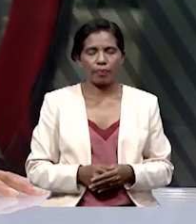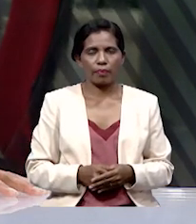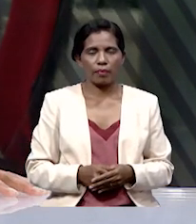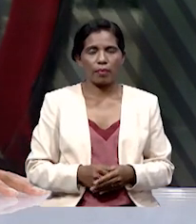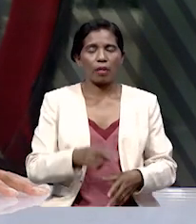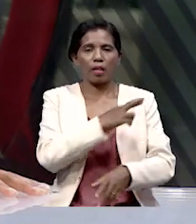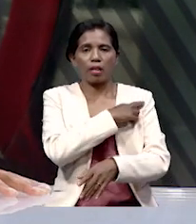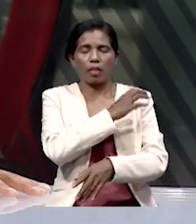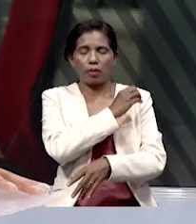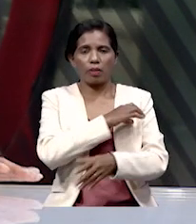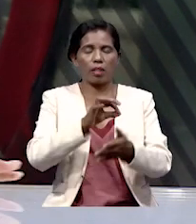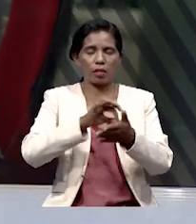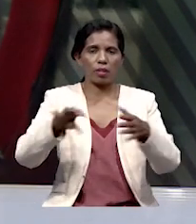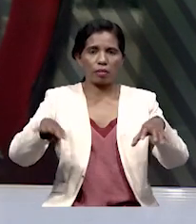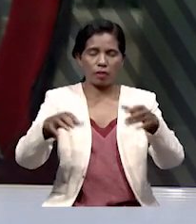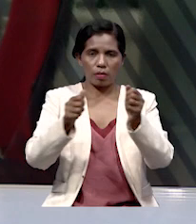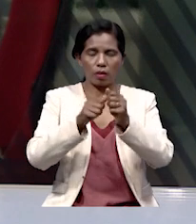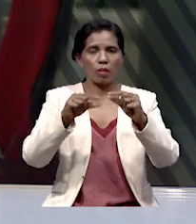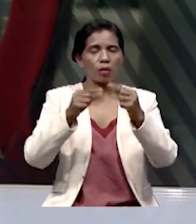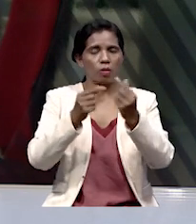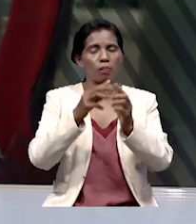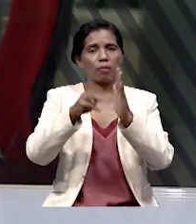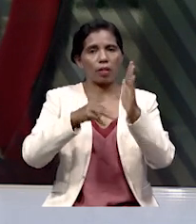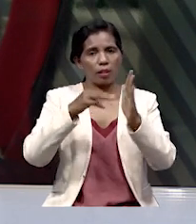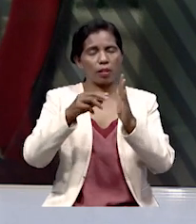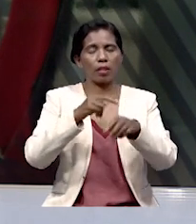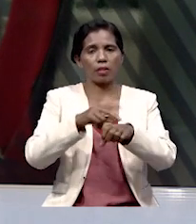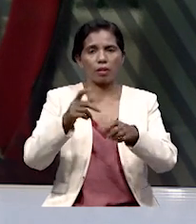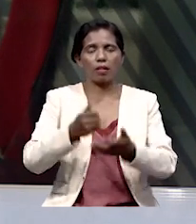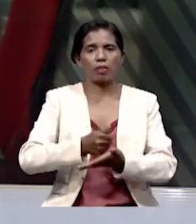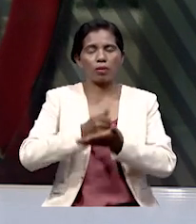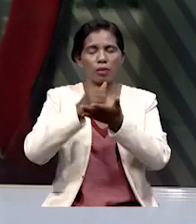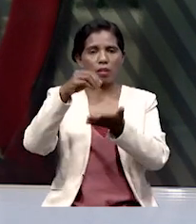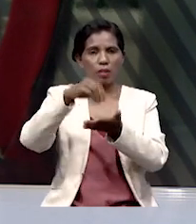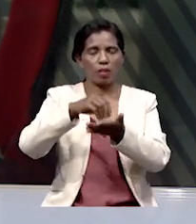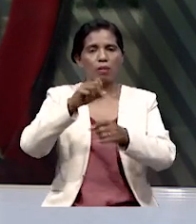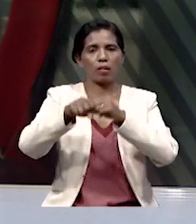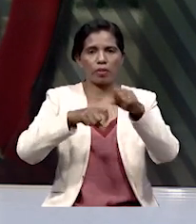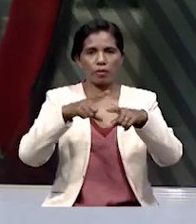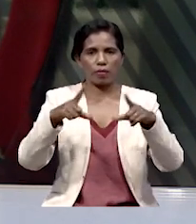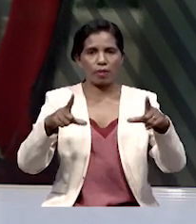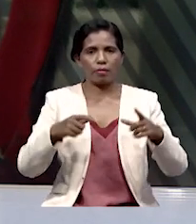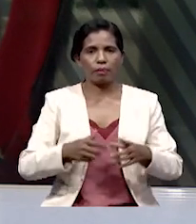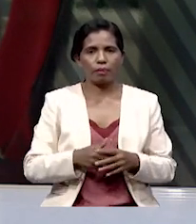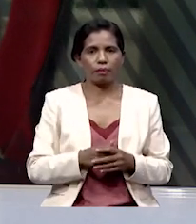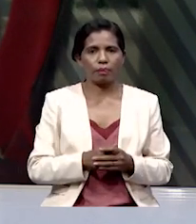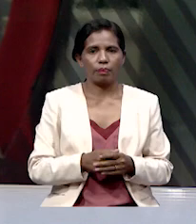Presa do Mitimoroan assina cooperação no Grupo Média Nacional que facilita a aliança estual.